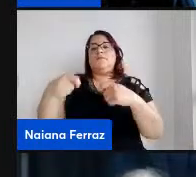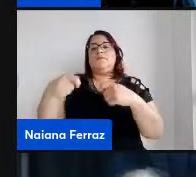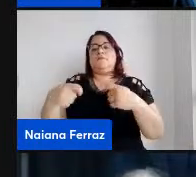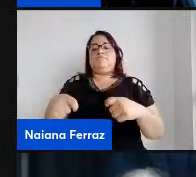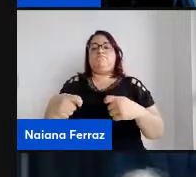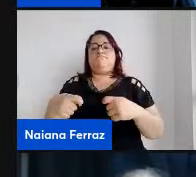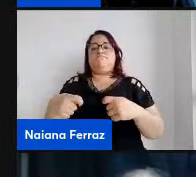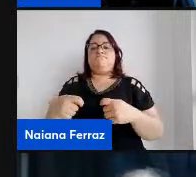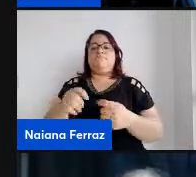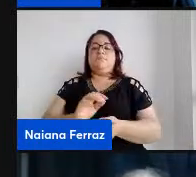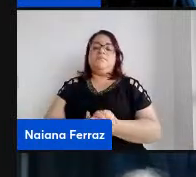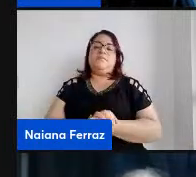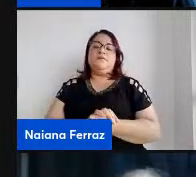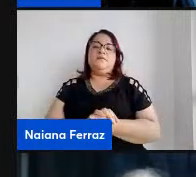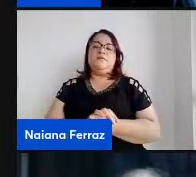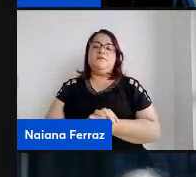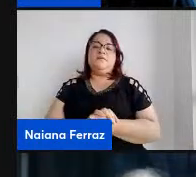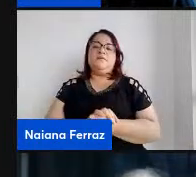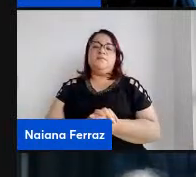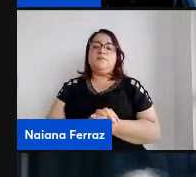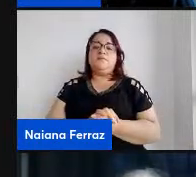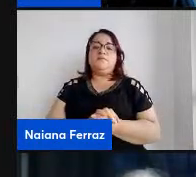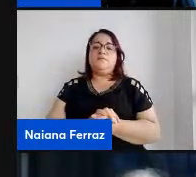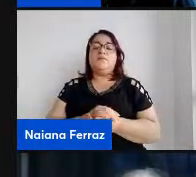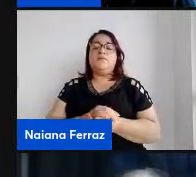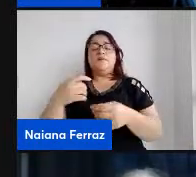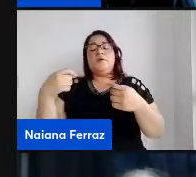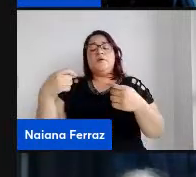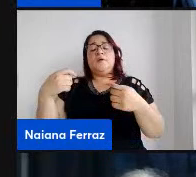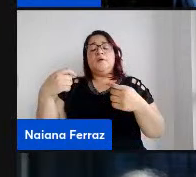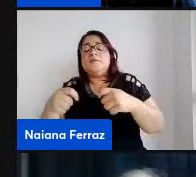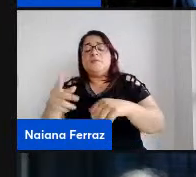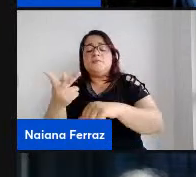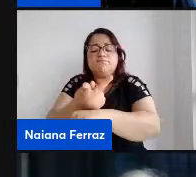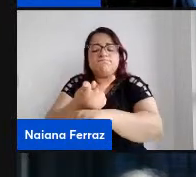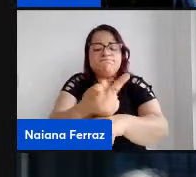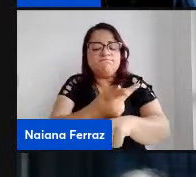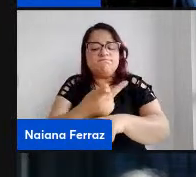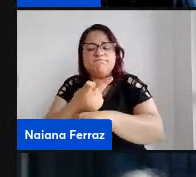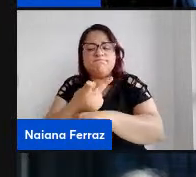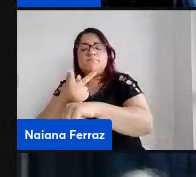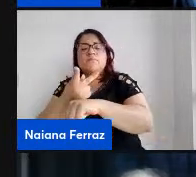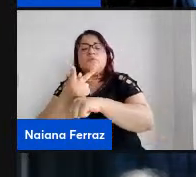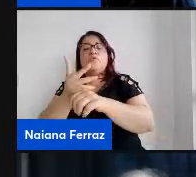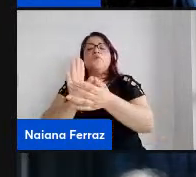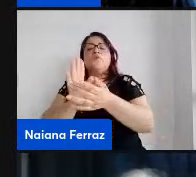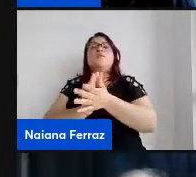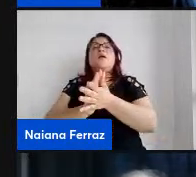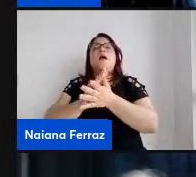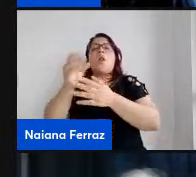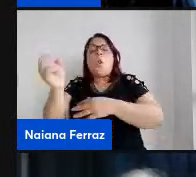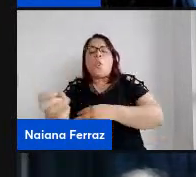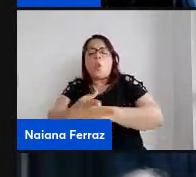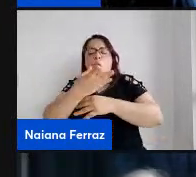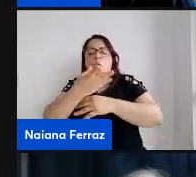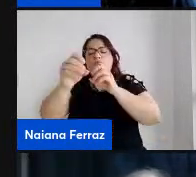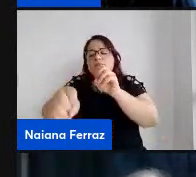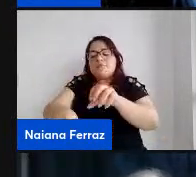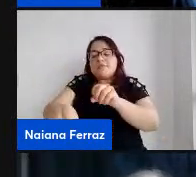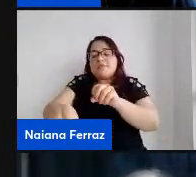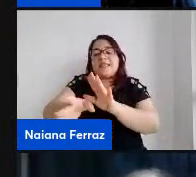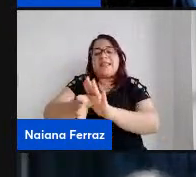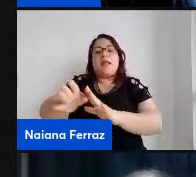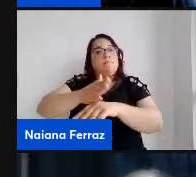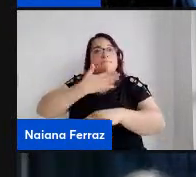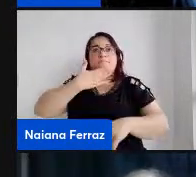fazer? Buscar modos de ensinar que sejam mais eficientes, porque